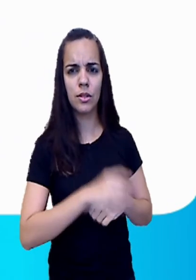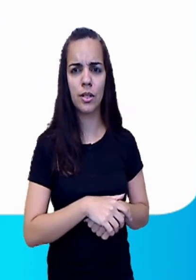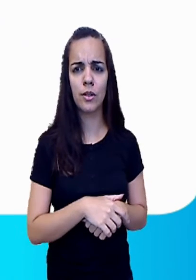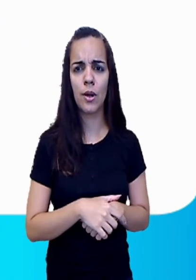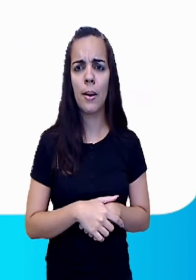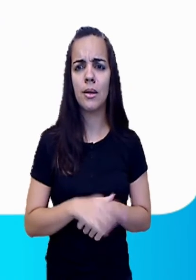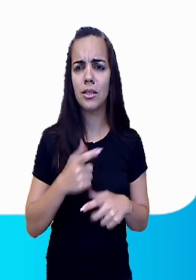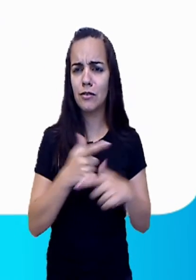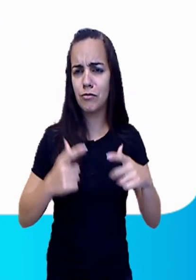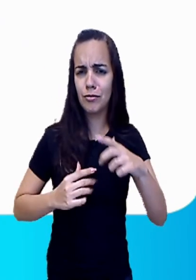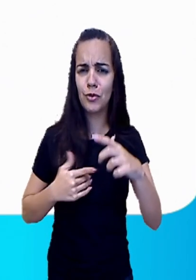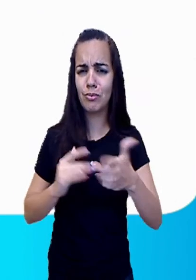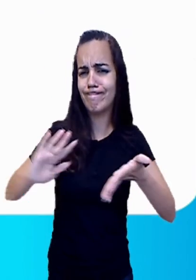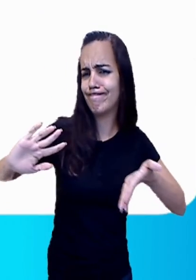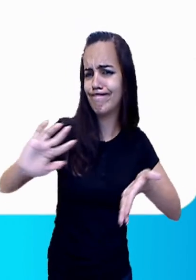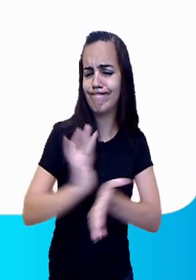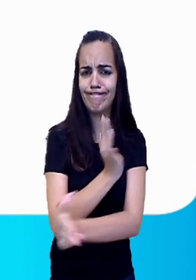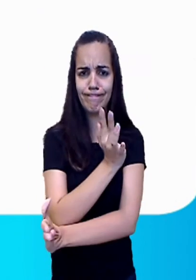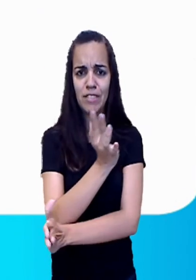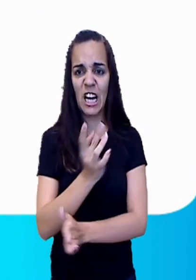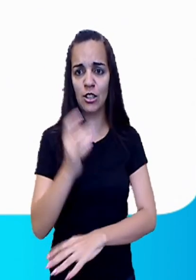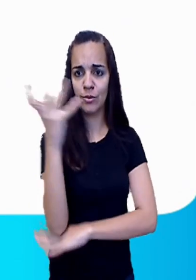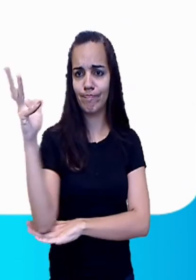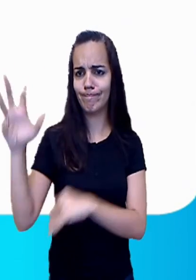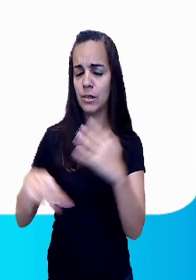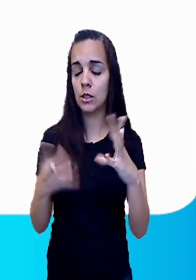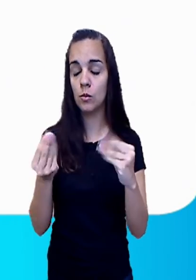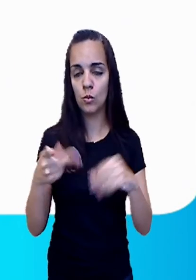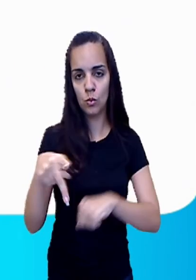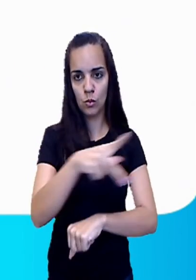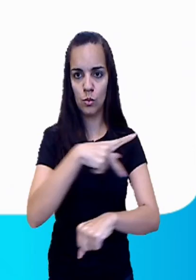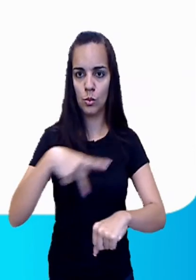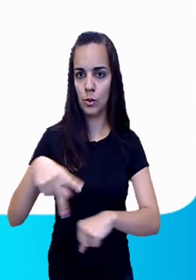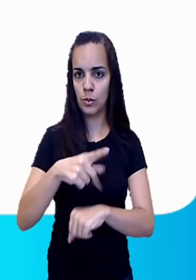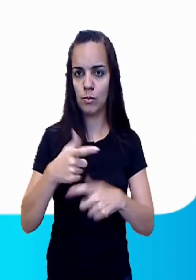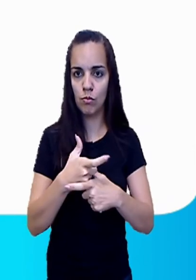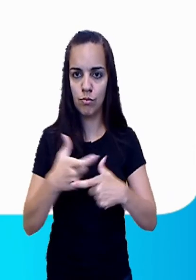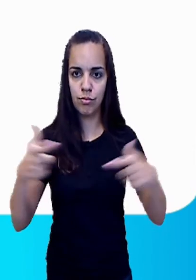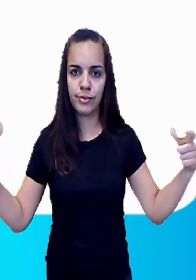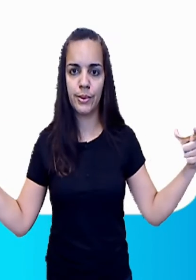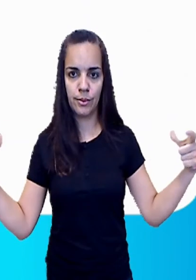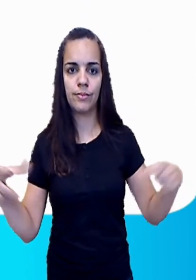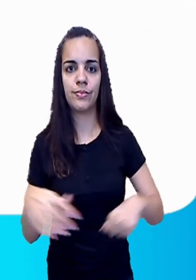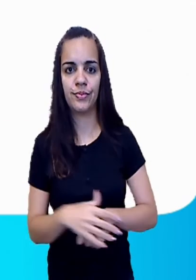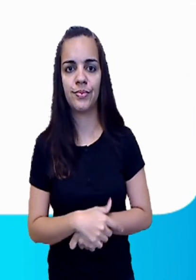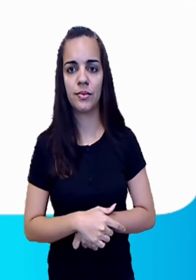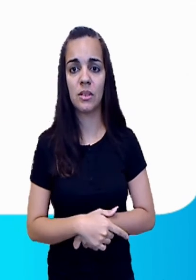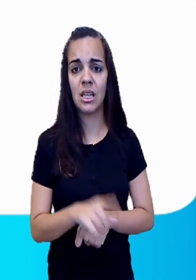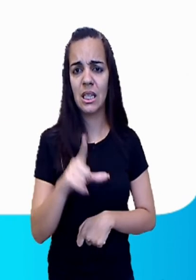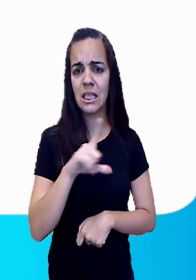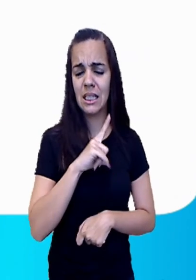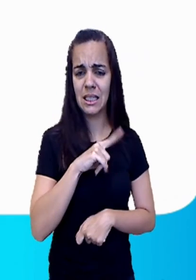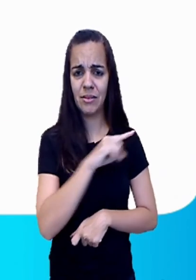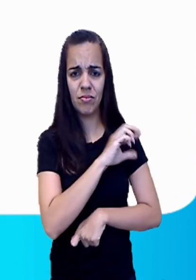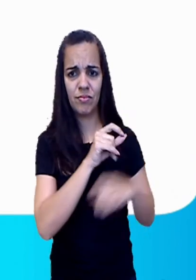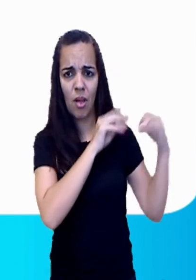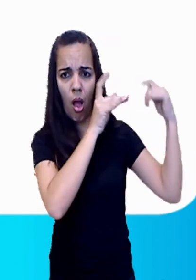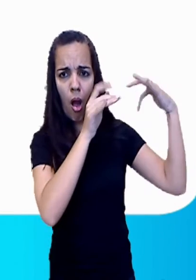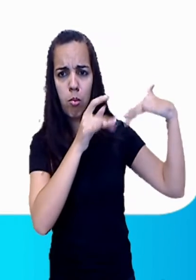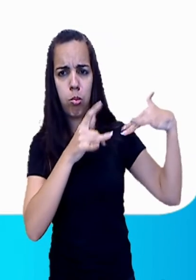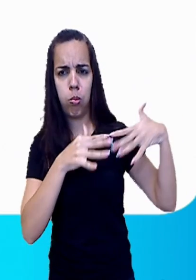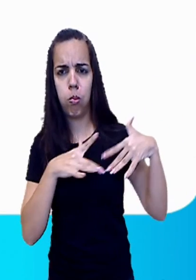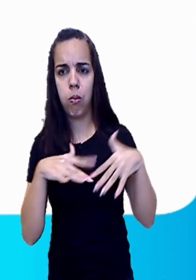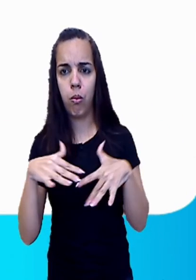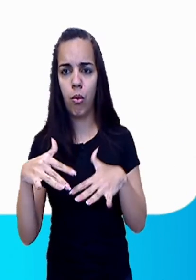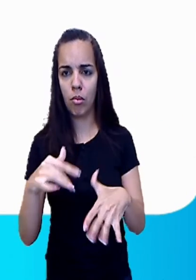da cidade, mortes, perdas de biodiversidade, poluição e contaminação dos recursos hídricos do solo.